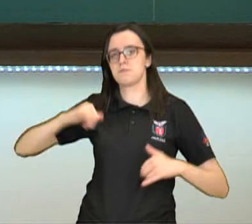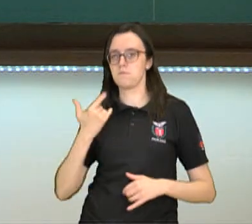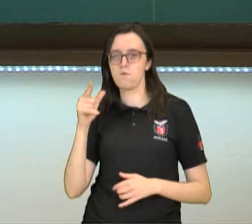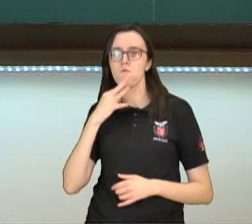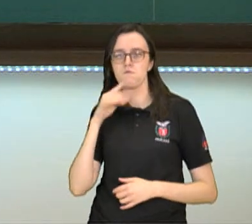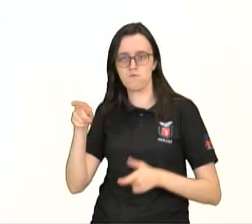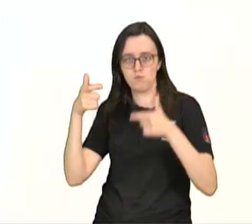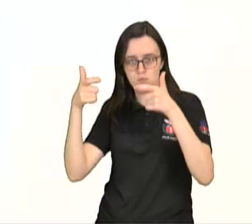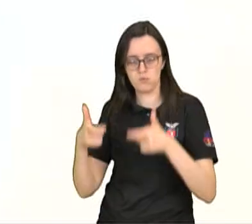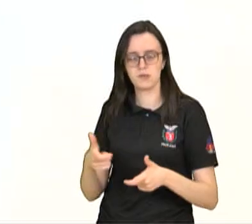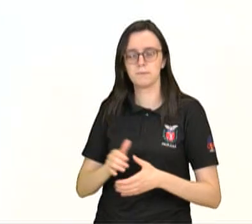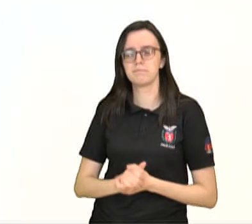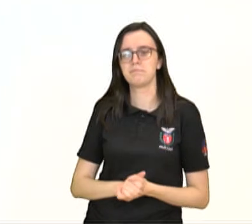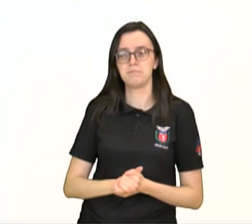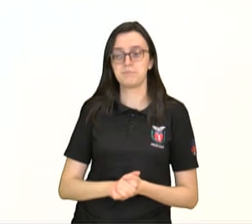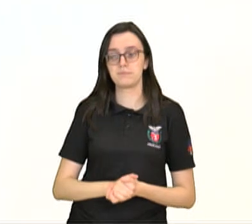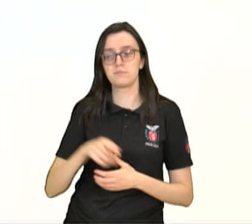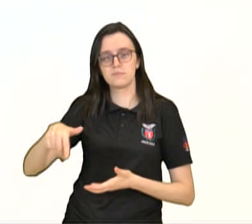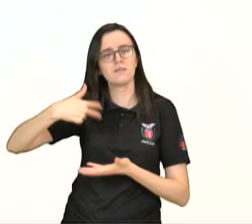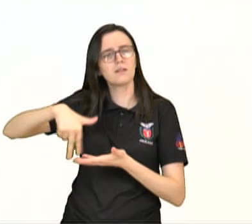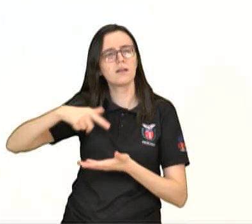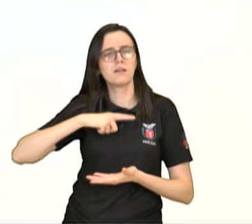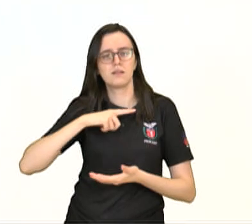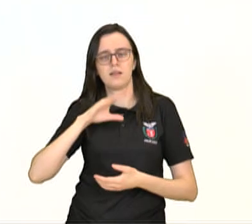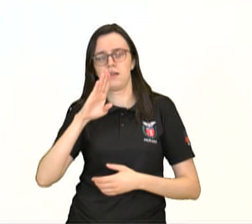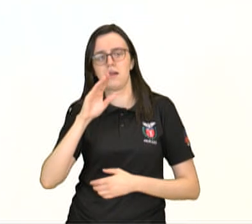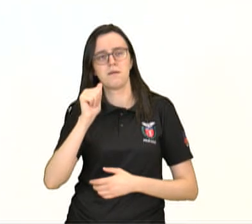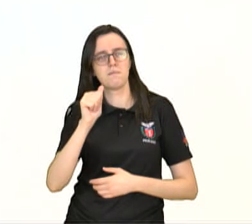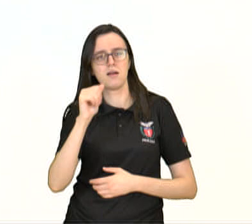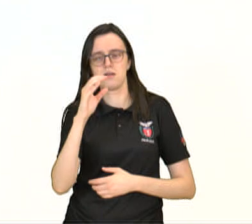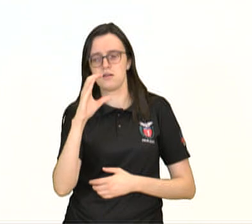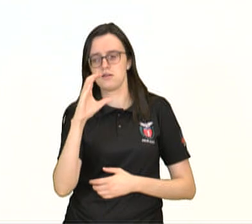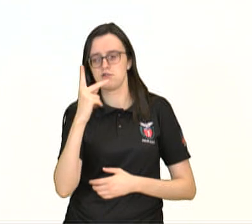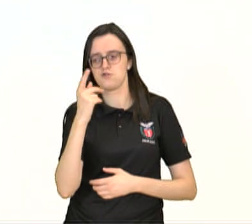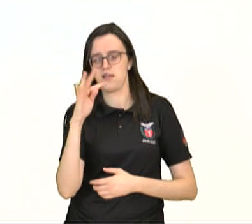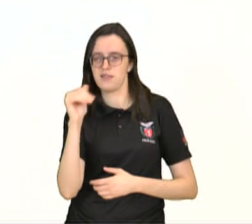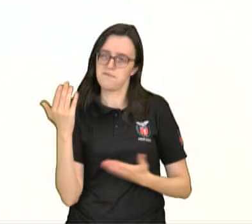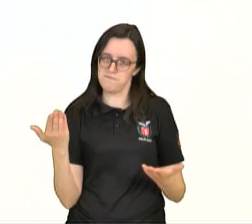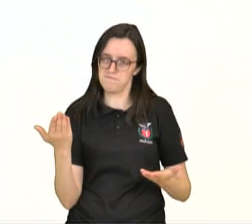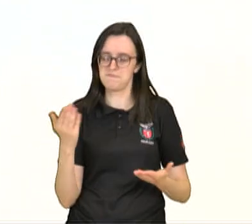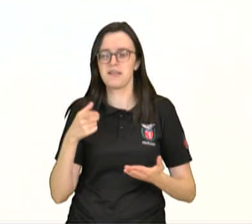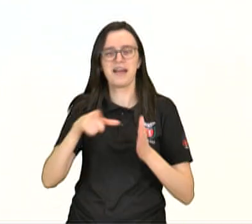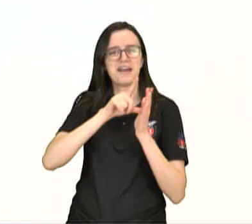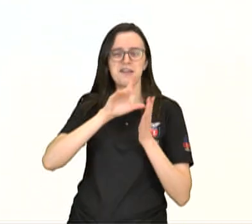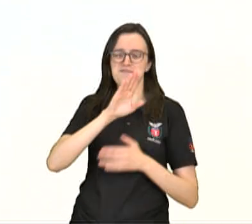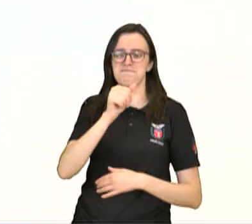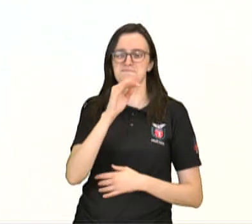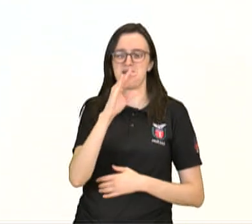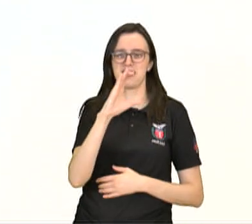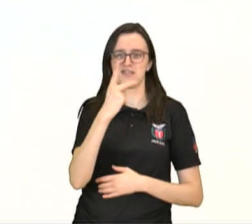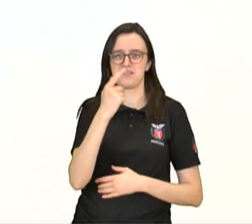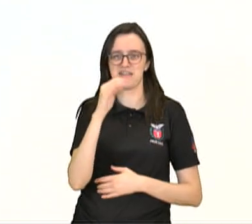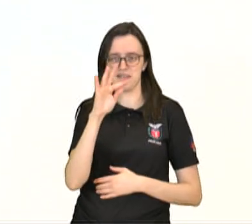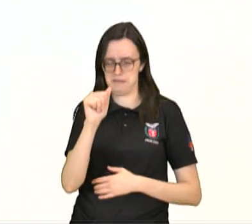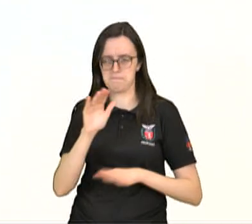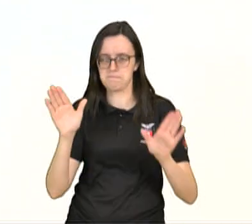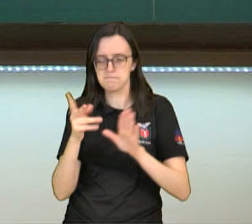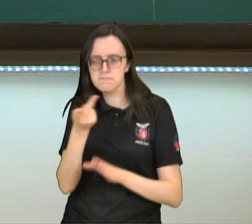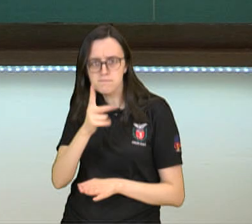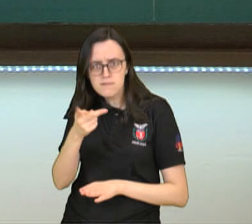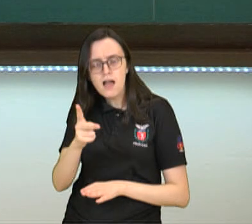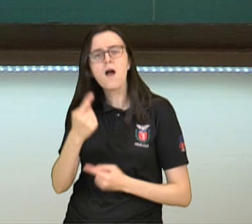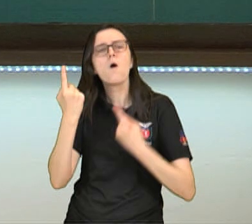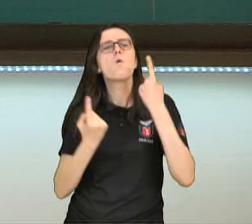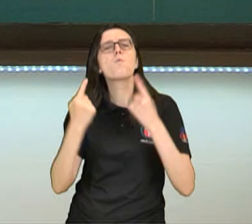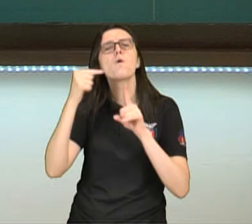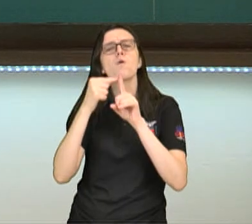A bachata, como todos os ritmos musicais, ela tem alguns instrumentos bem específicos na hora de compor essa música. Quais que são